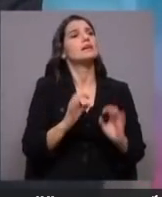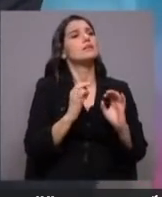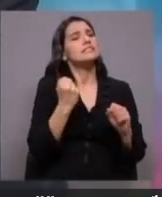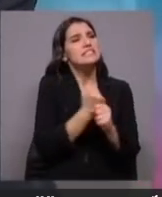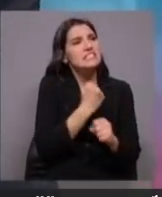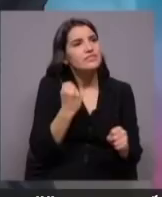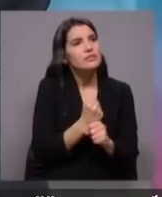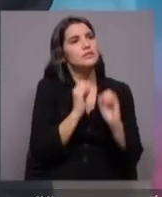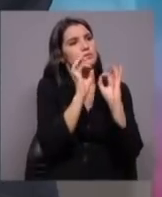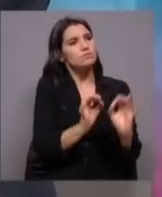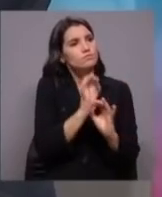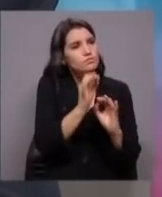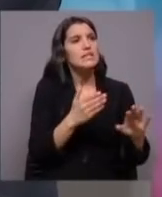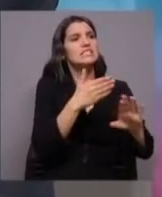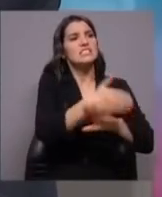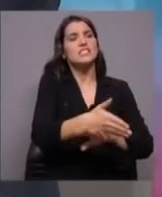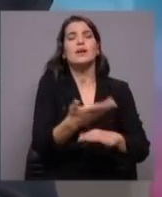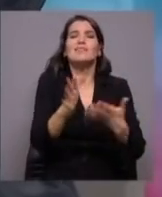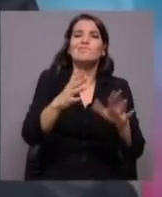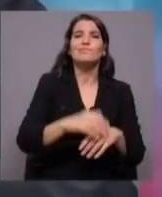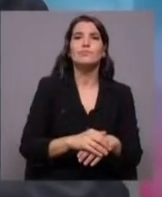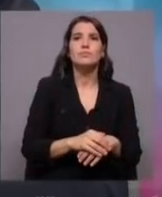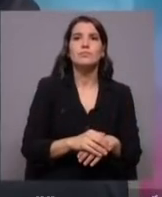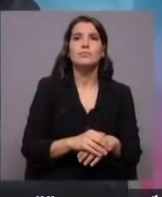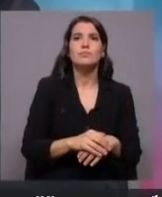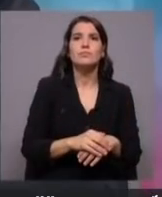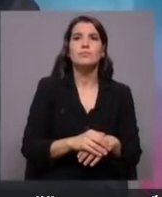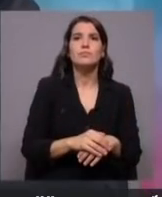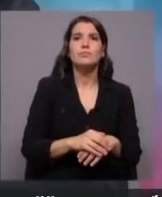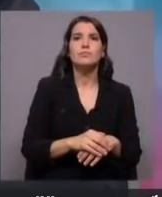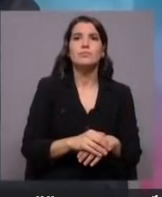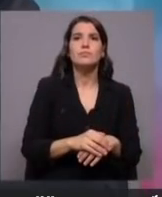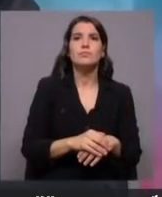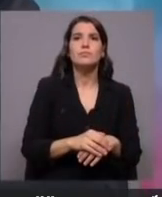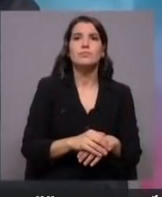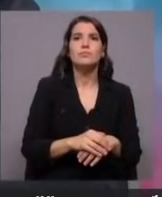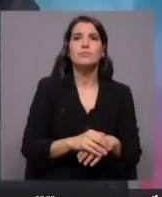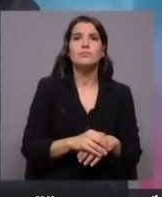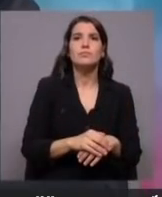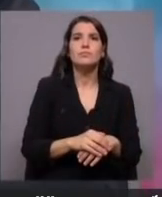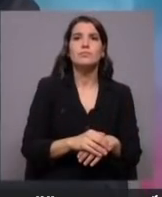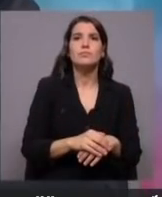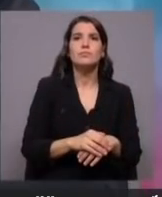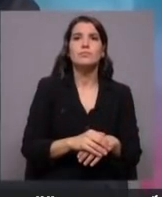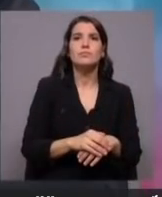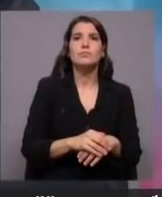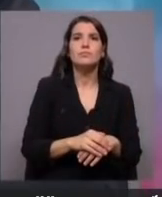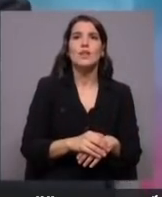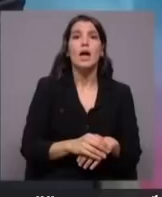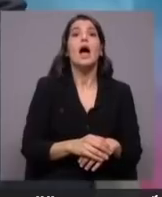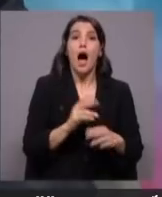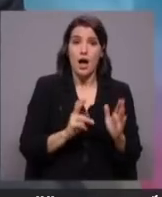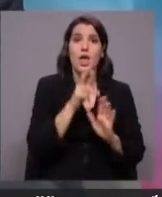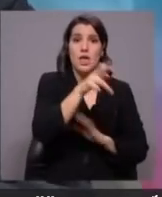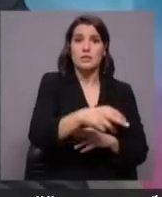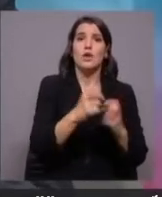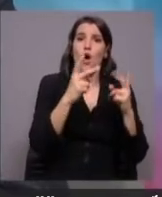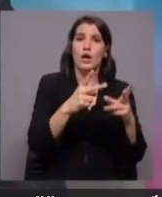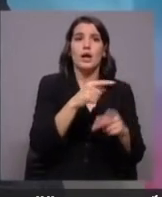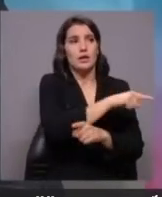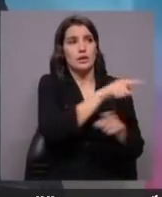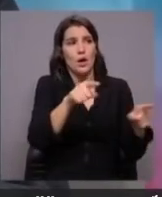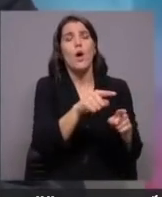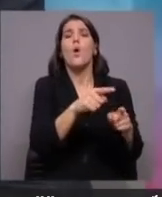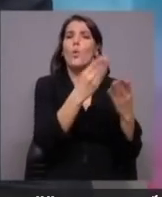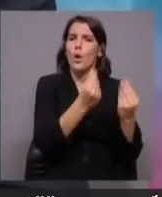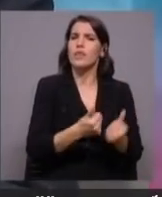acesso. Presta ao serviço depois lá entrar a qualidades profissionais. Mas ó, António, tens a ADSE. Quanto é que descontas para a ADSE do teu ordenado? Primeiro que se tenha acesso é um